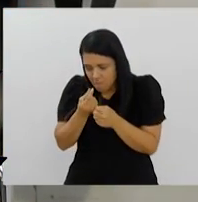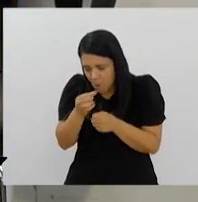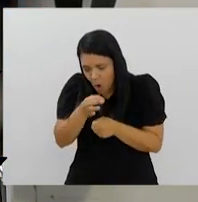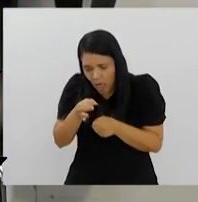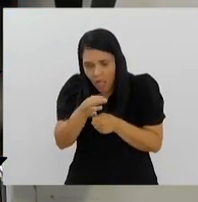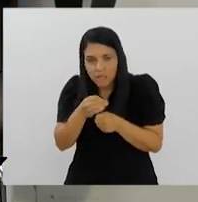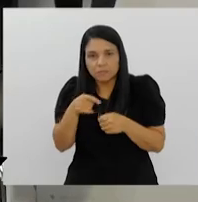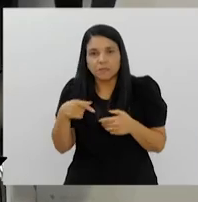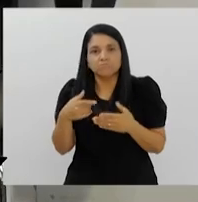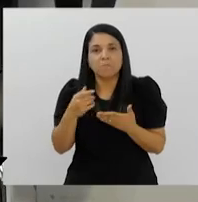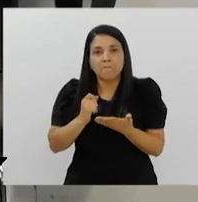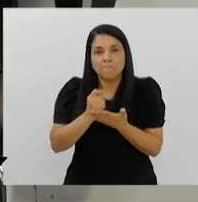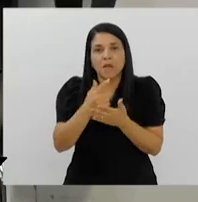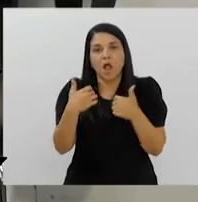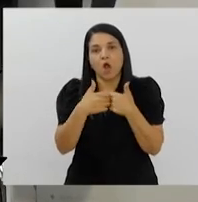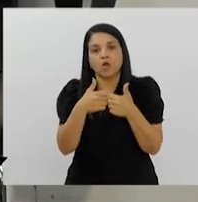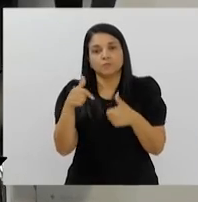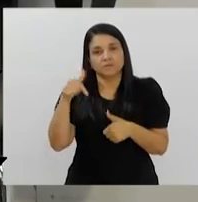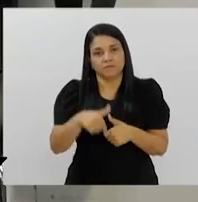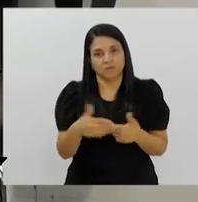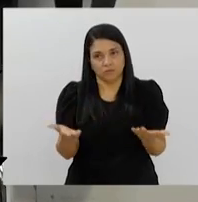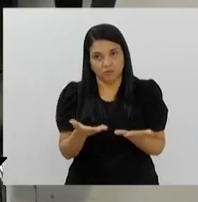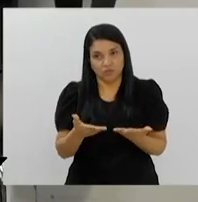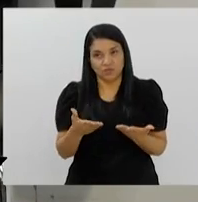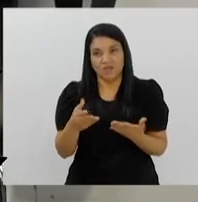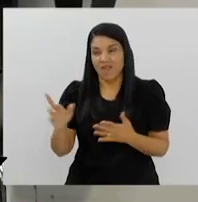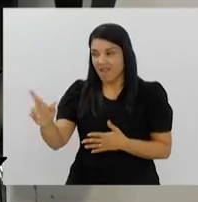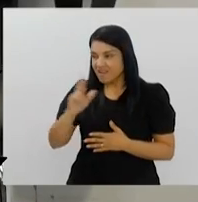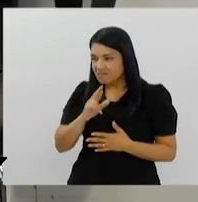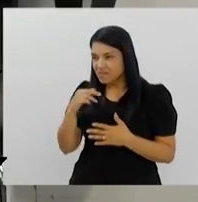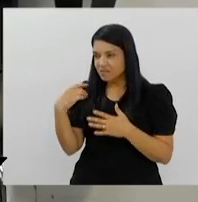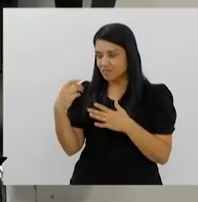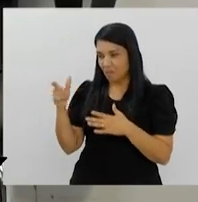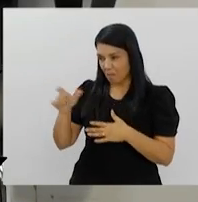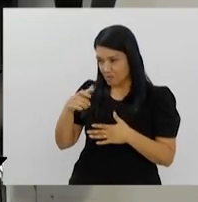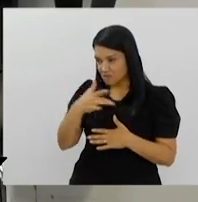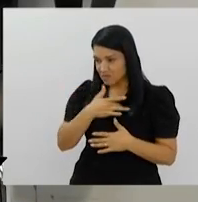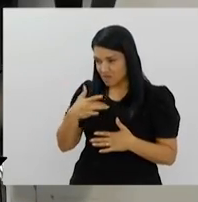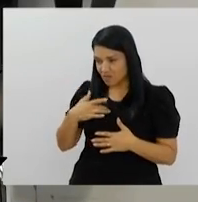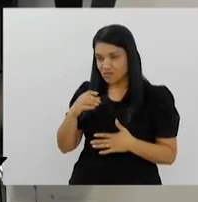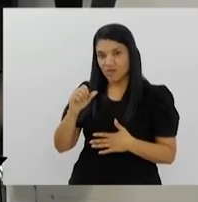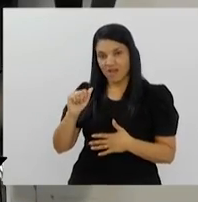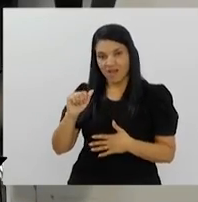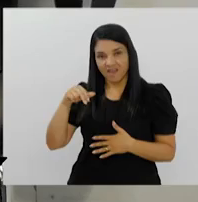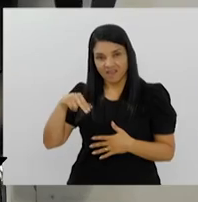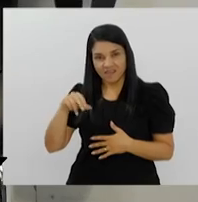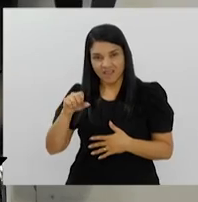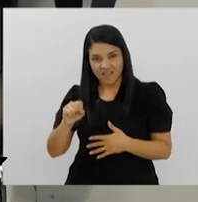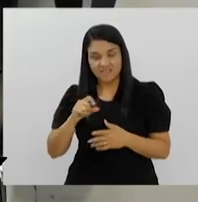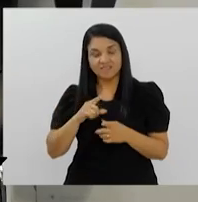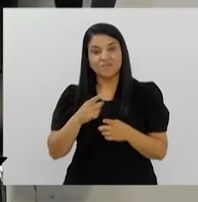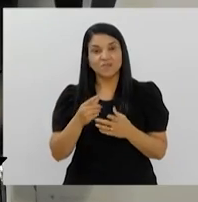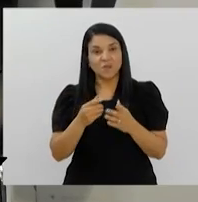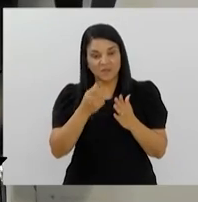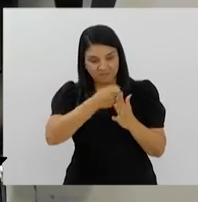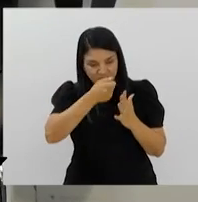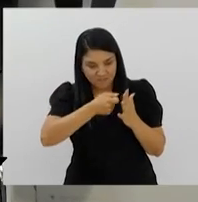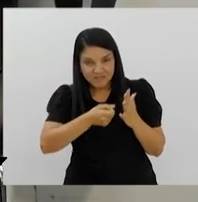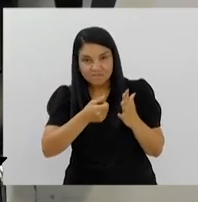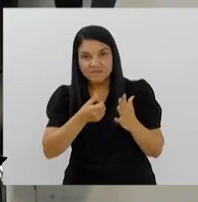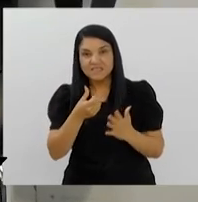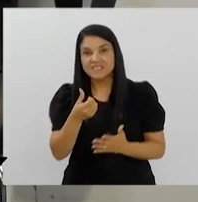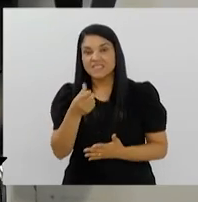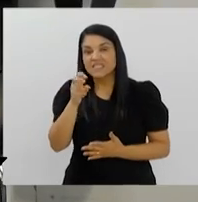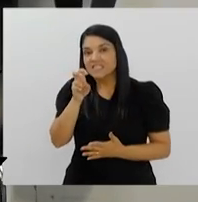ouvir do do plano de saúde que a própria NS disse que no primeiro trimestre teve um lucro de 5,1 bilhões